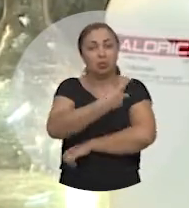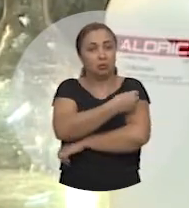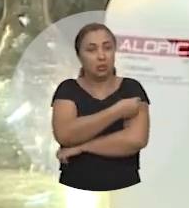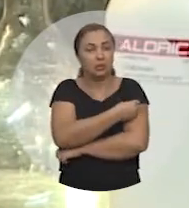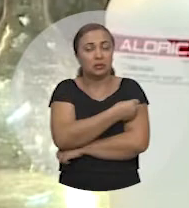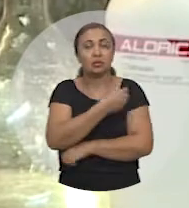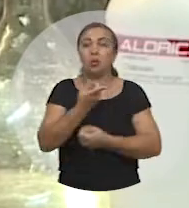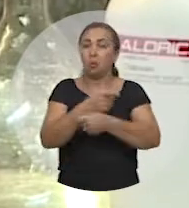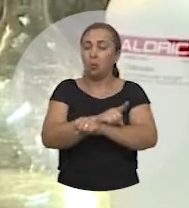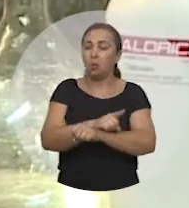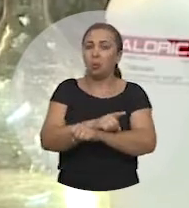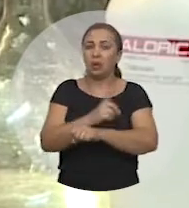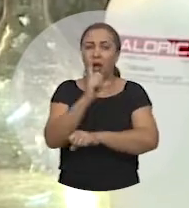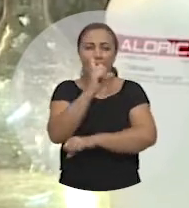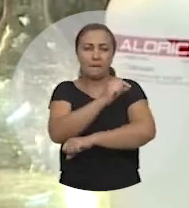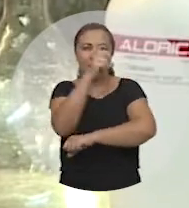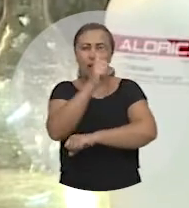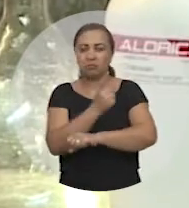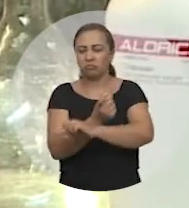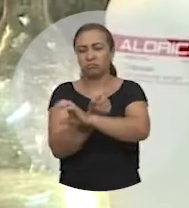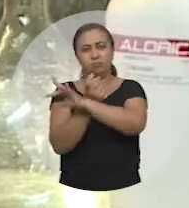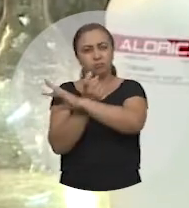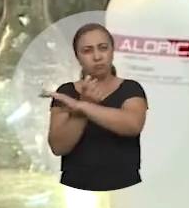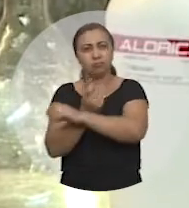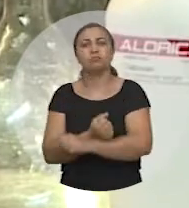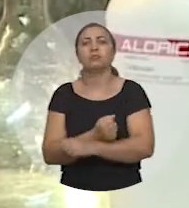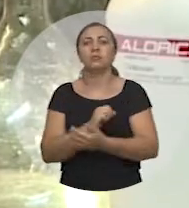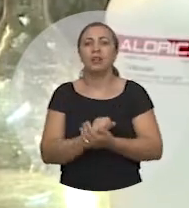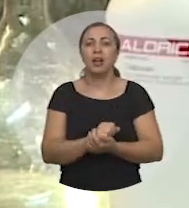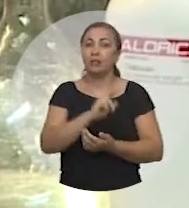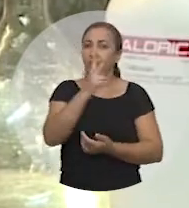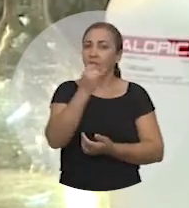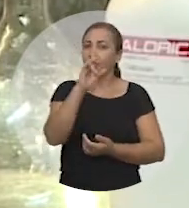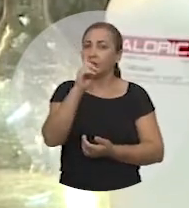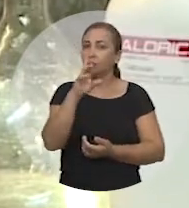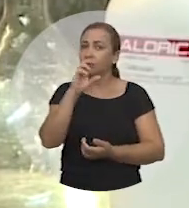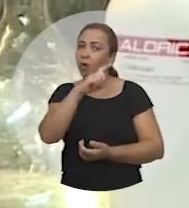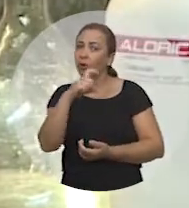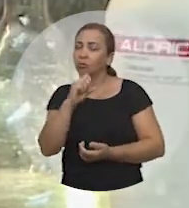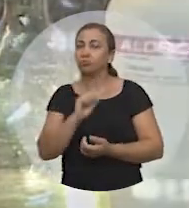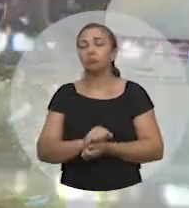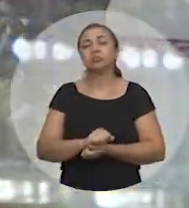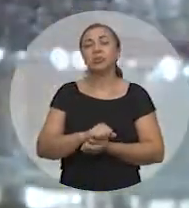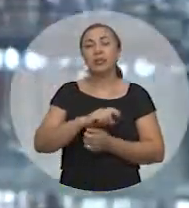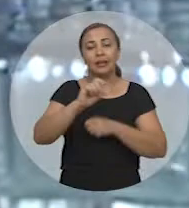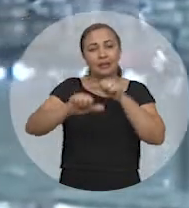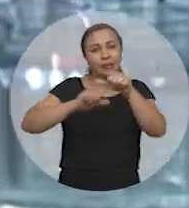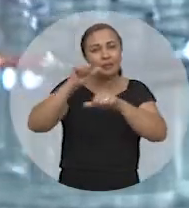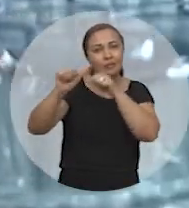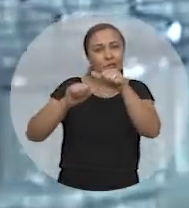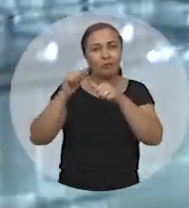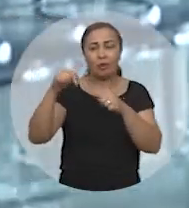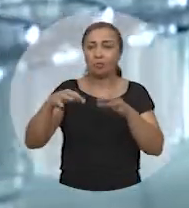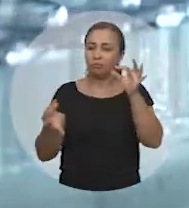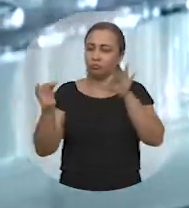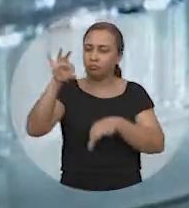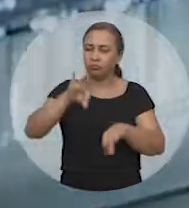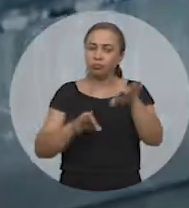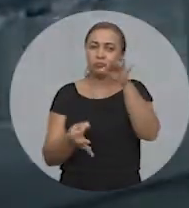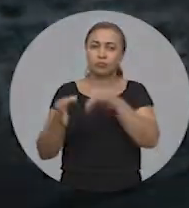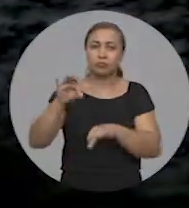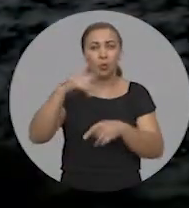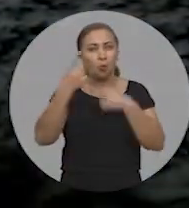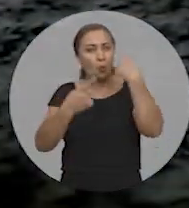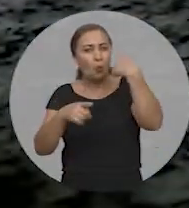usado nas vacinas no país né o hidróxido de alumínio e desenvolvemos aqui no laboratório